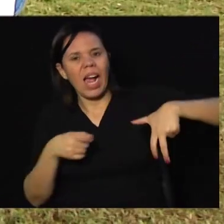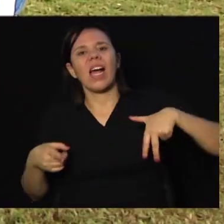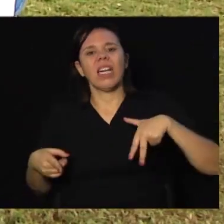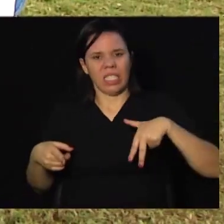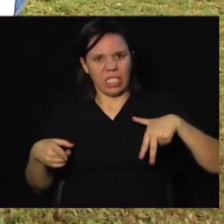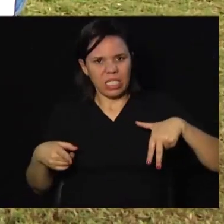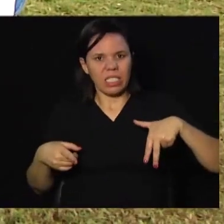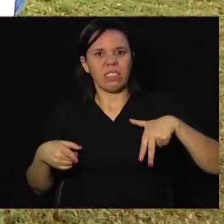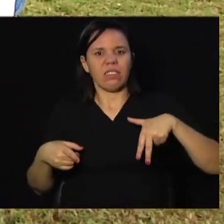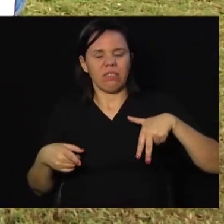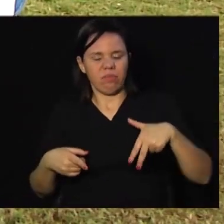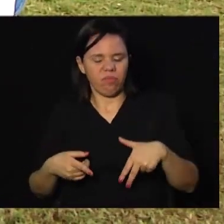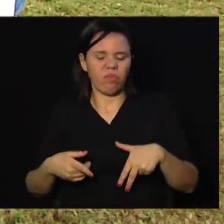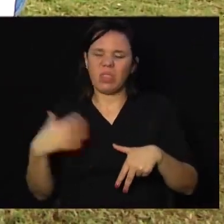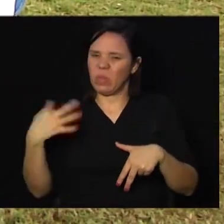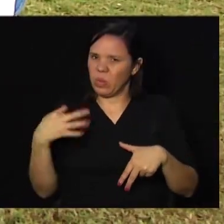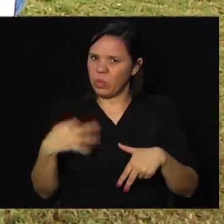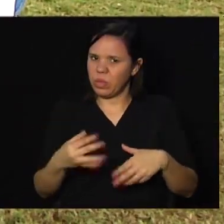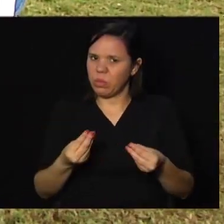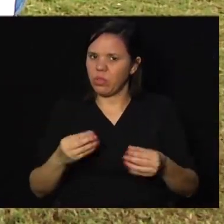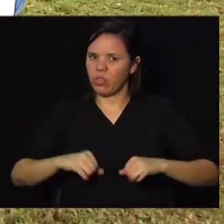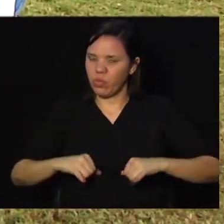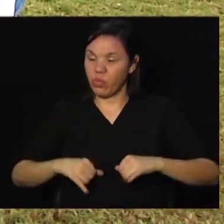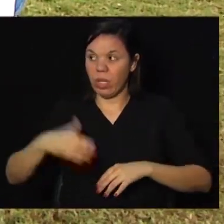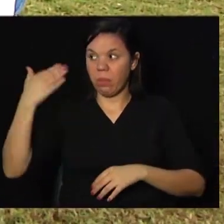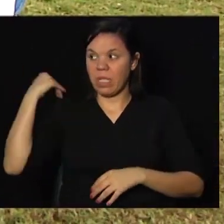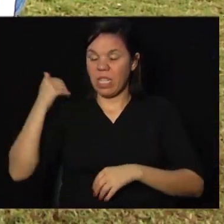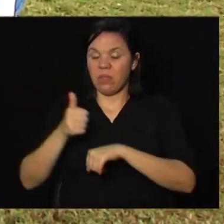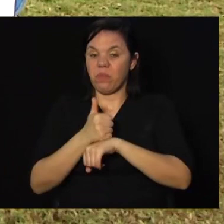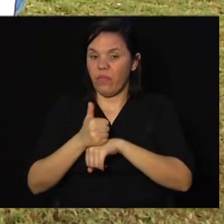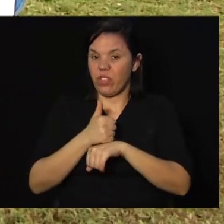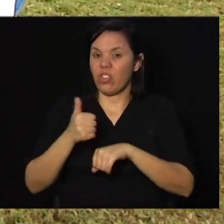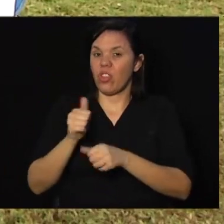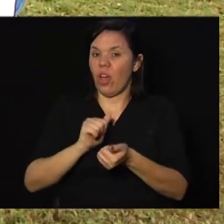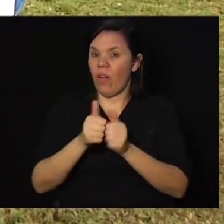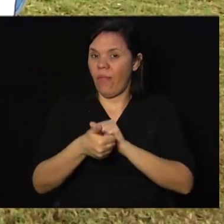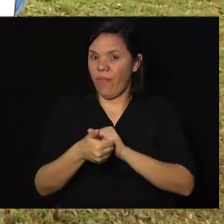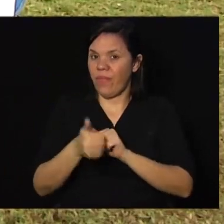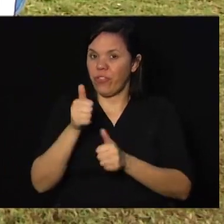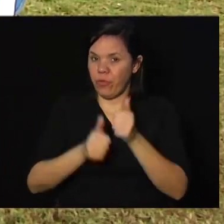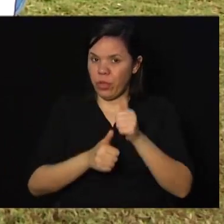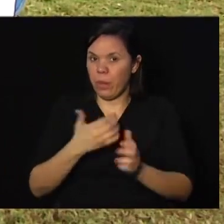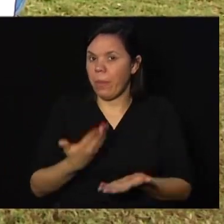maior. E tanto é que hoje a gente vê muitos jogadores daquela época com problema de